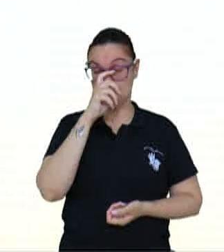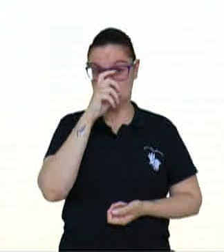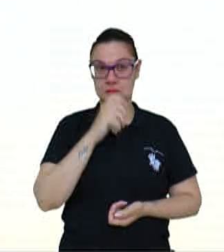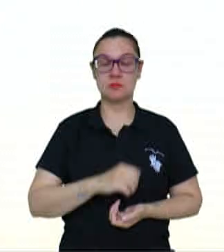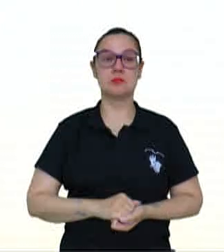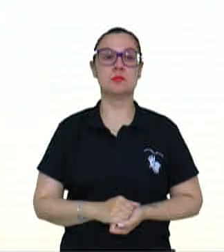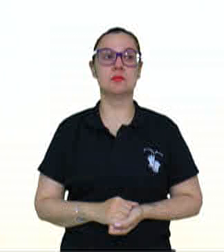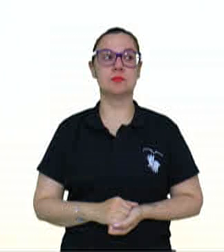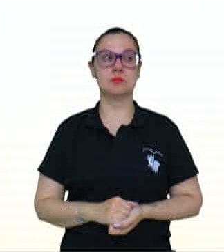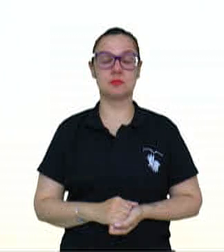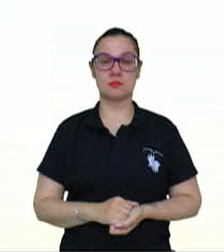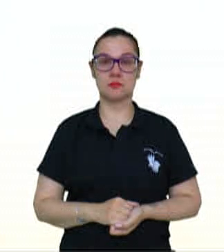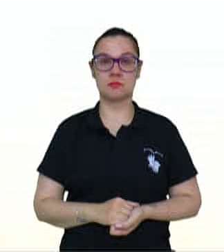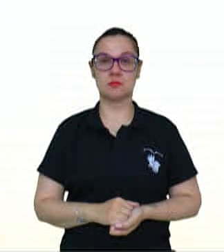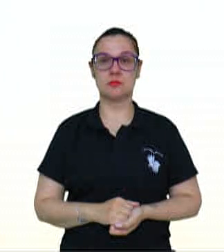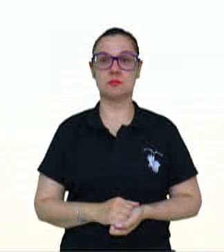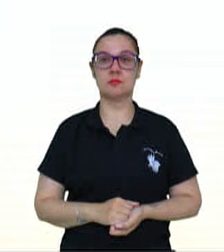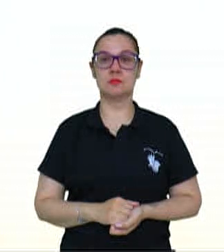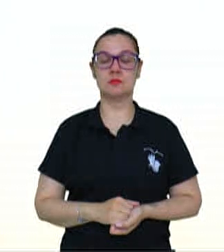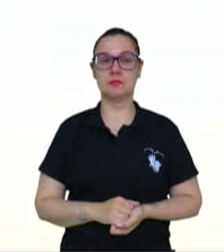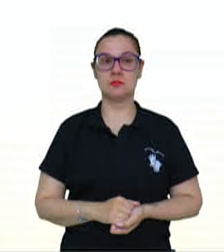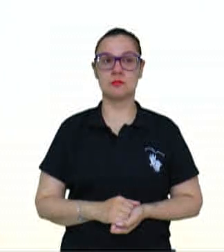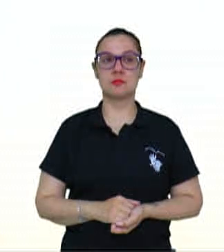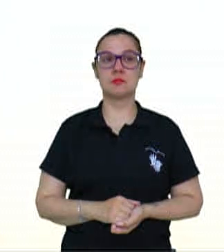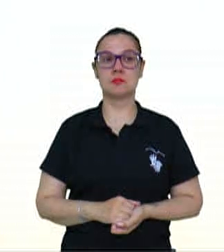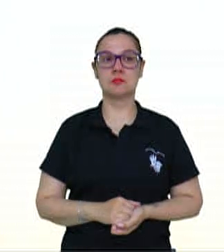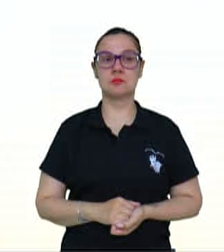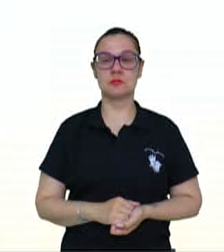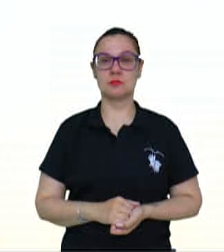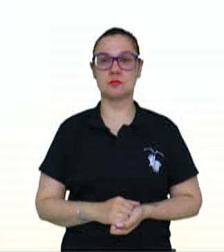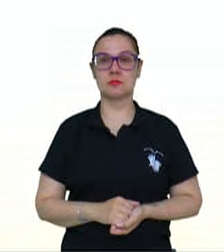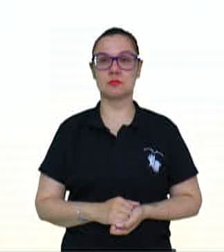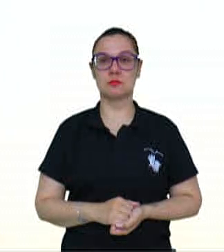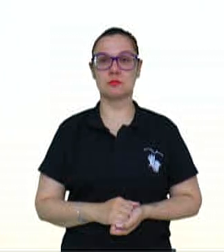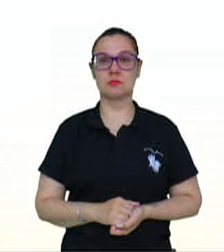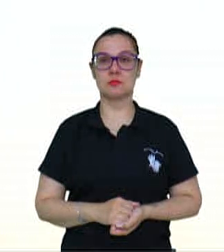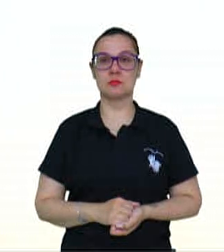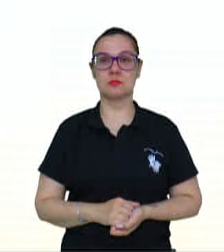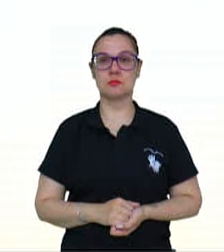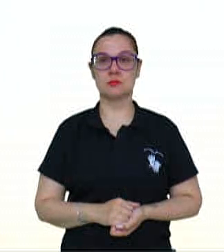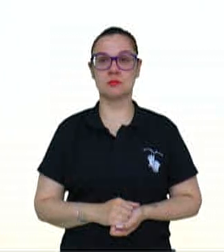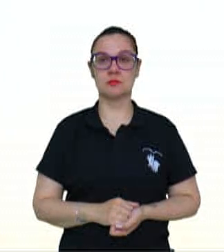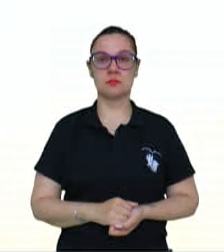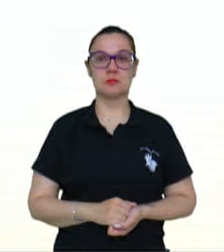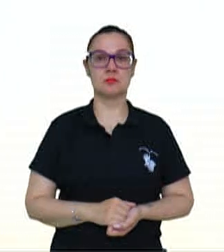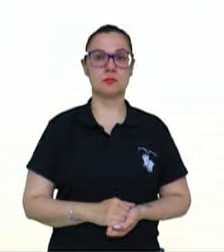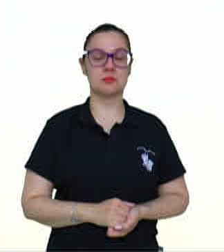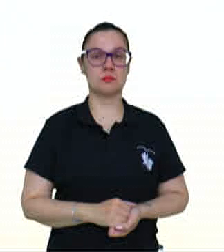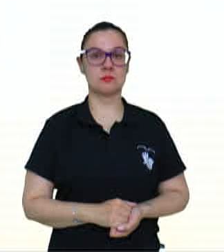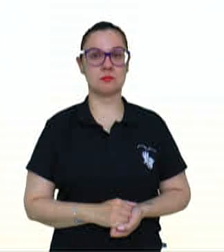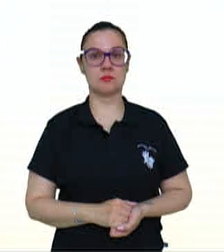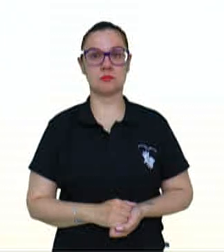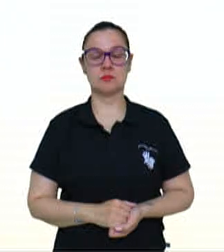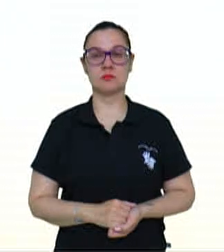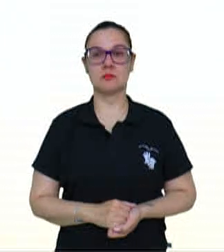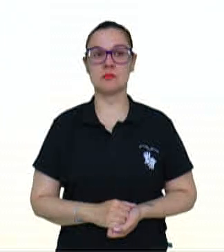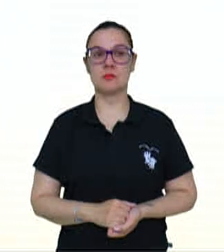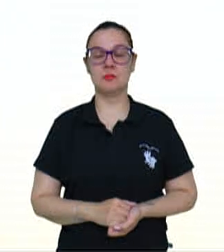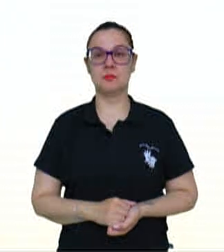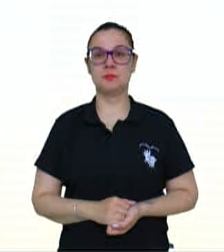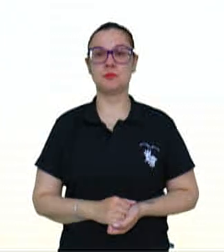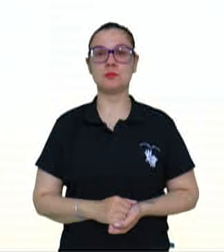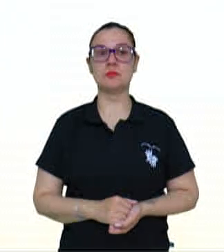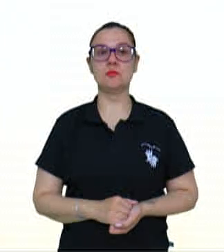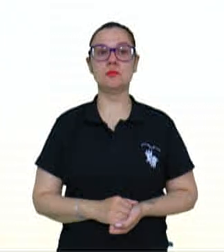Argentina, Uruguai ou Venezuela, essas culturas nacionais se consolidaram e com elas su espanhol, pois a língua